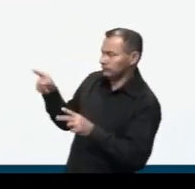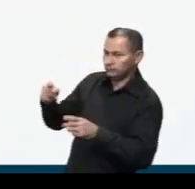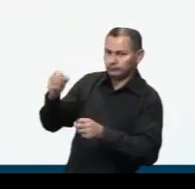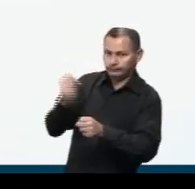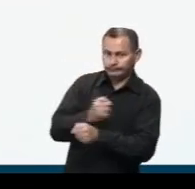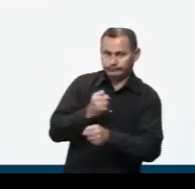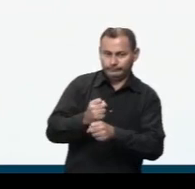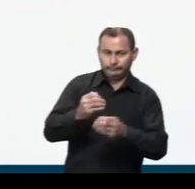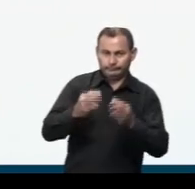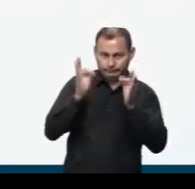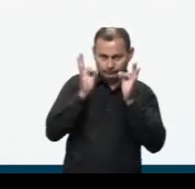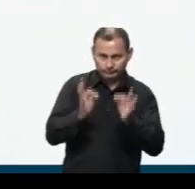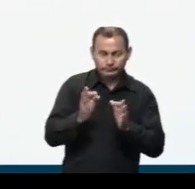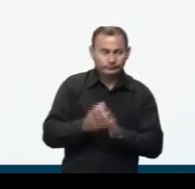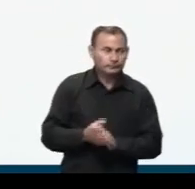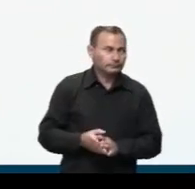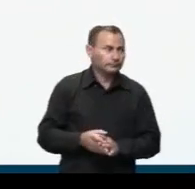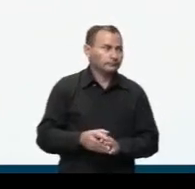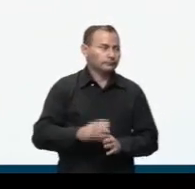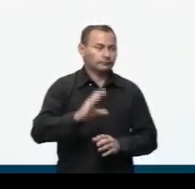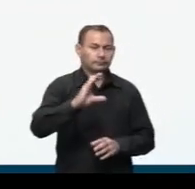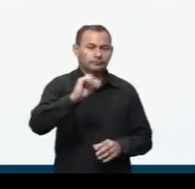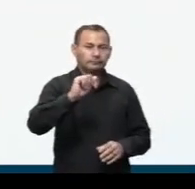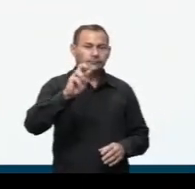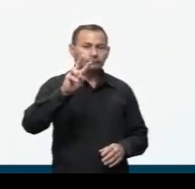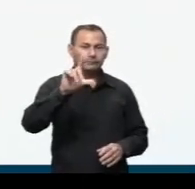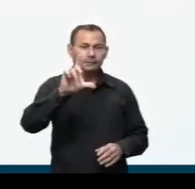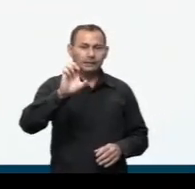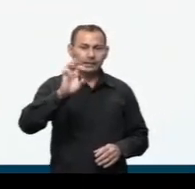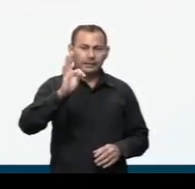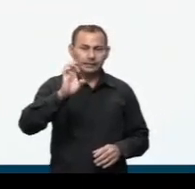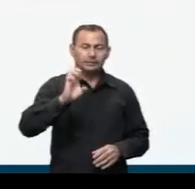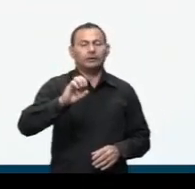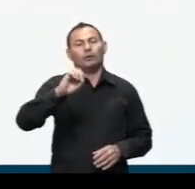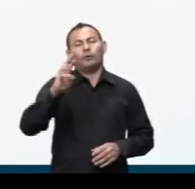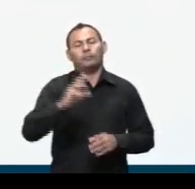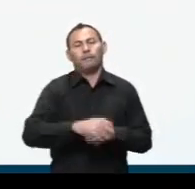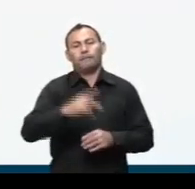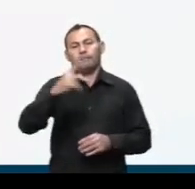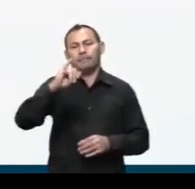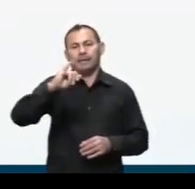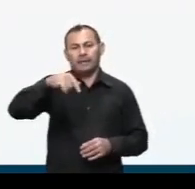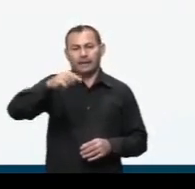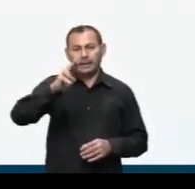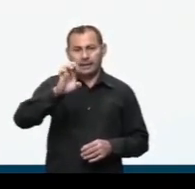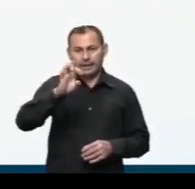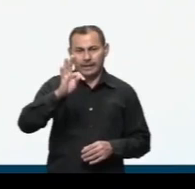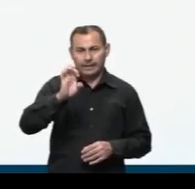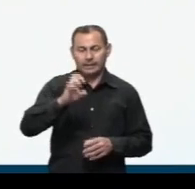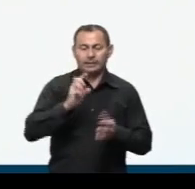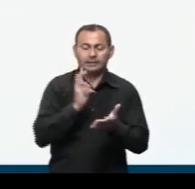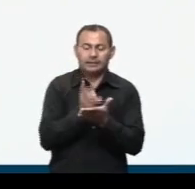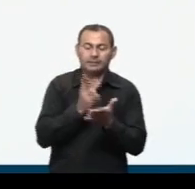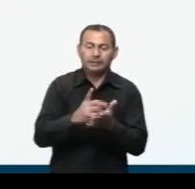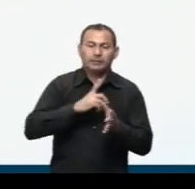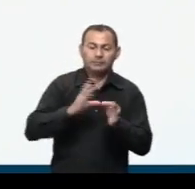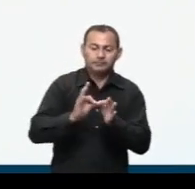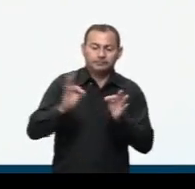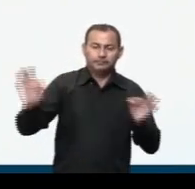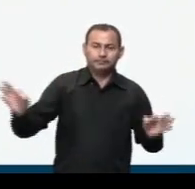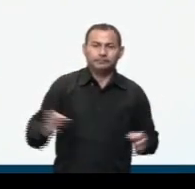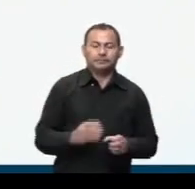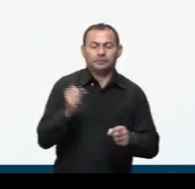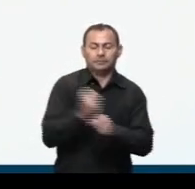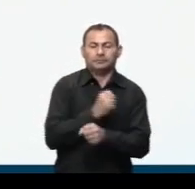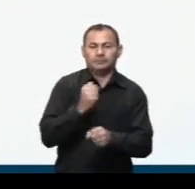Ok? Então, repare que os cavaletes ou o piquete, eles vão sempre ter uma distância